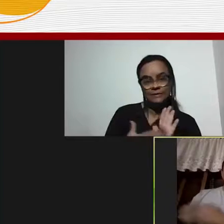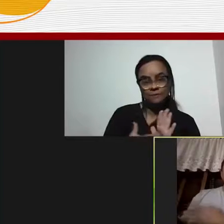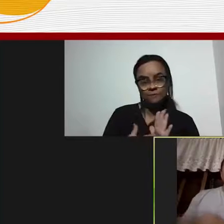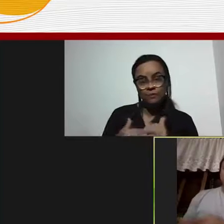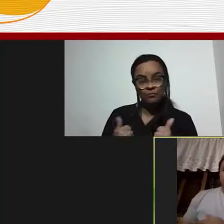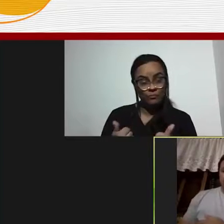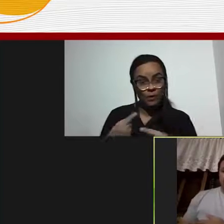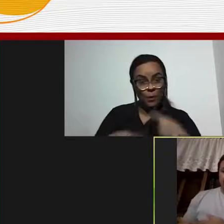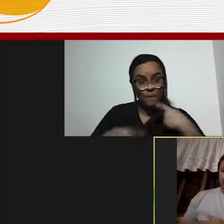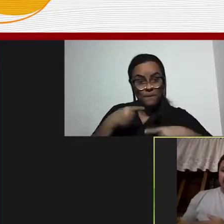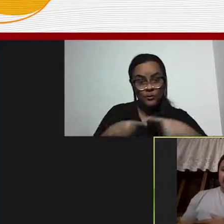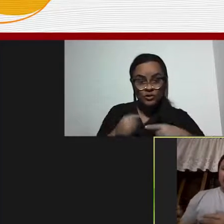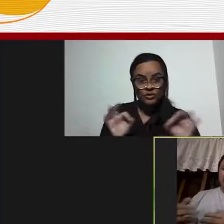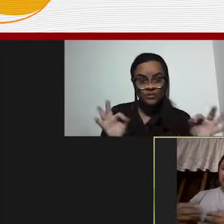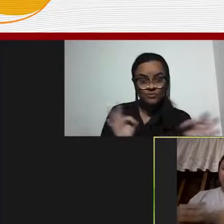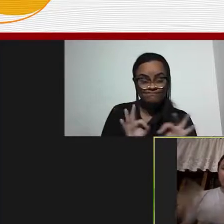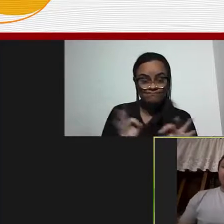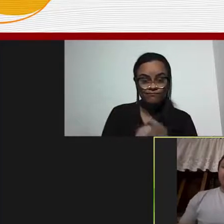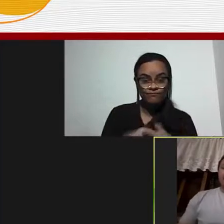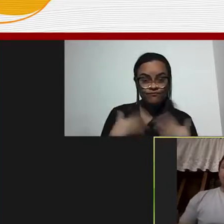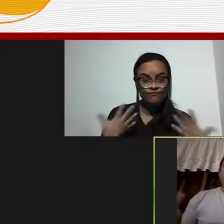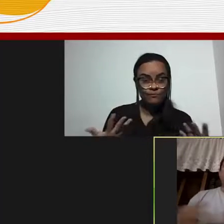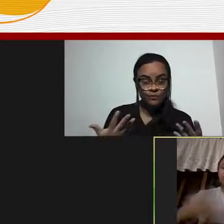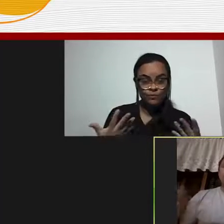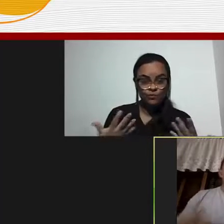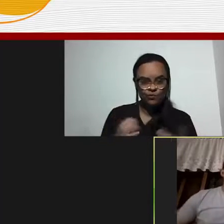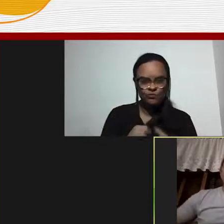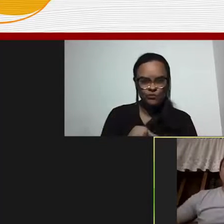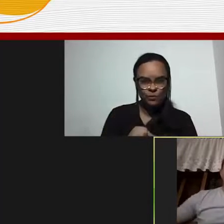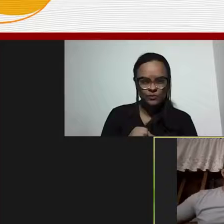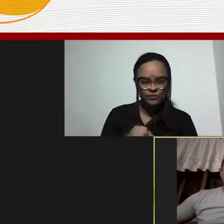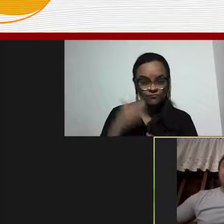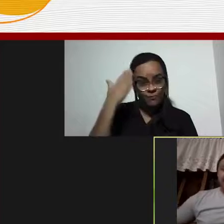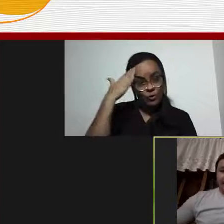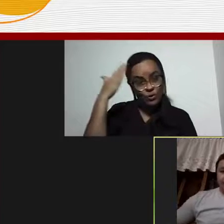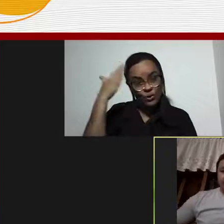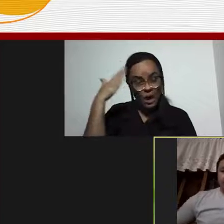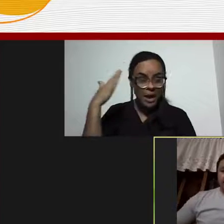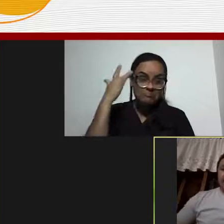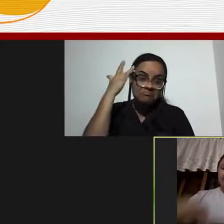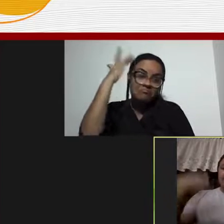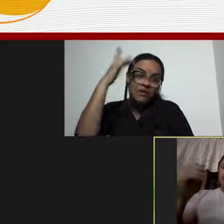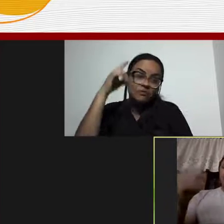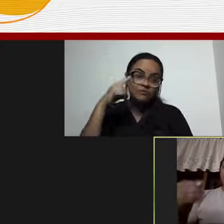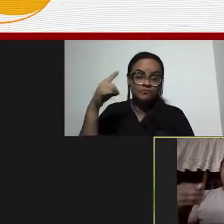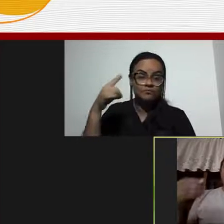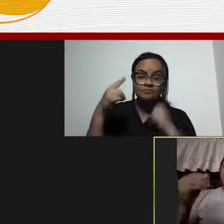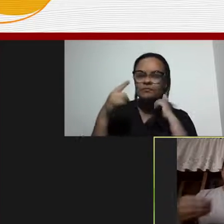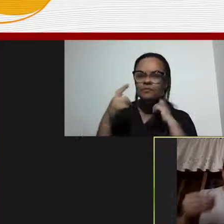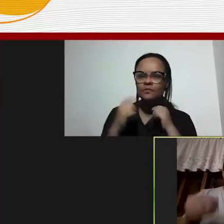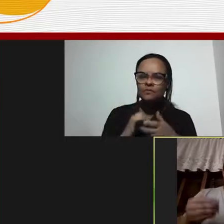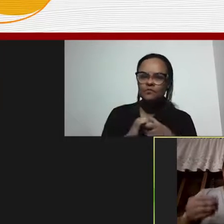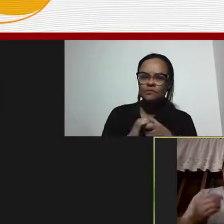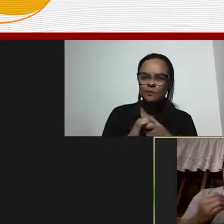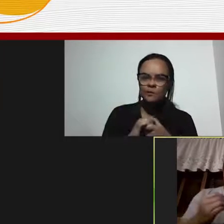uma carreira política, né? Mas, como eu falei, eu não sei amanhã, eu não sei depois, mas